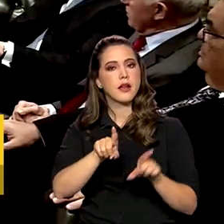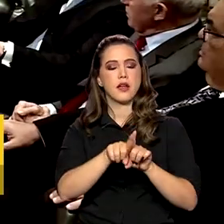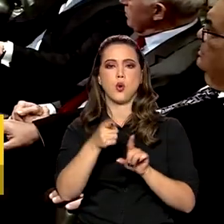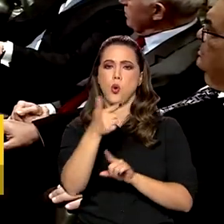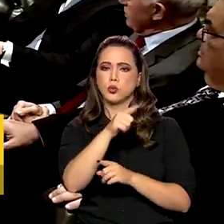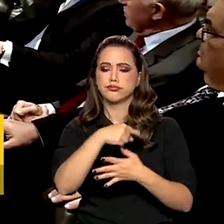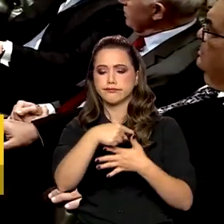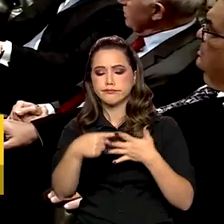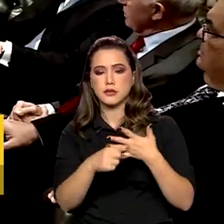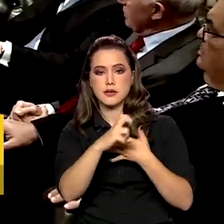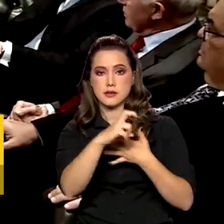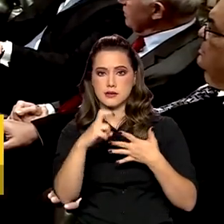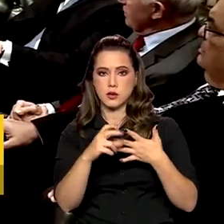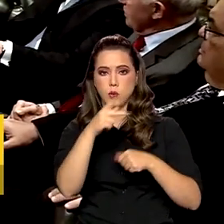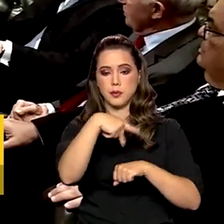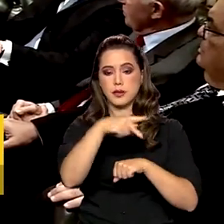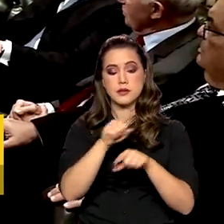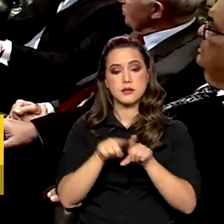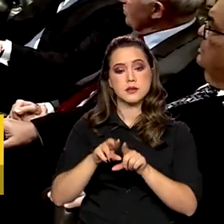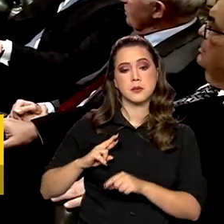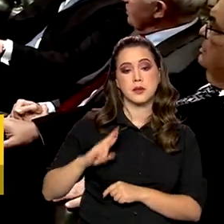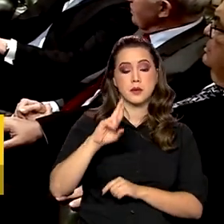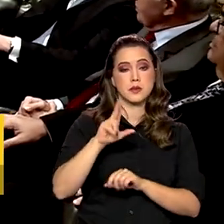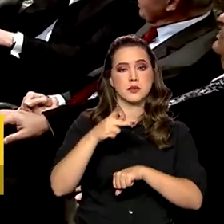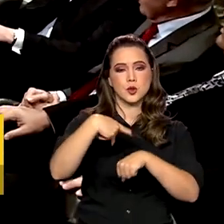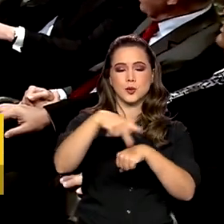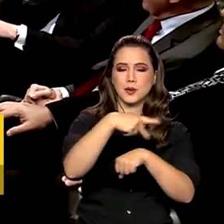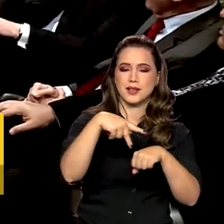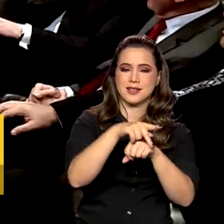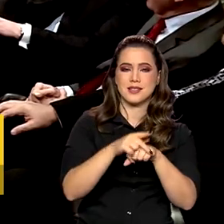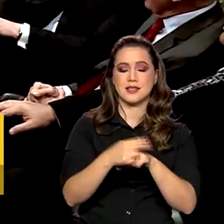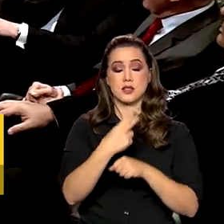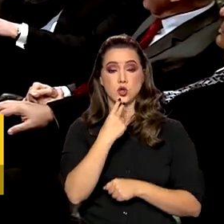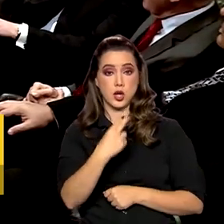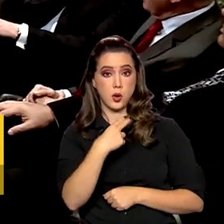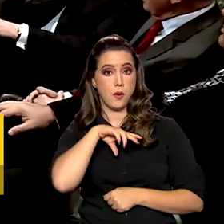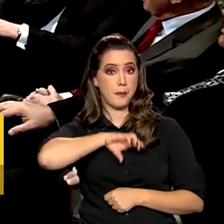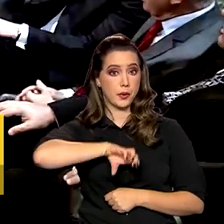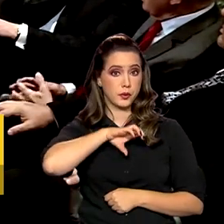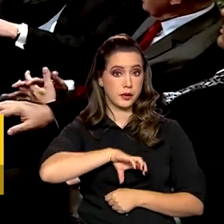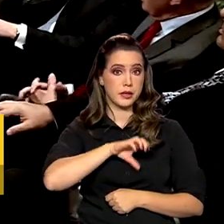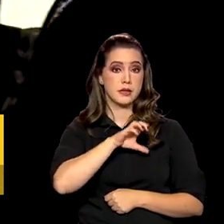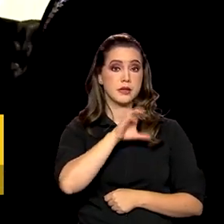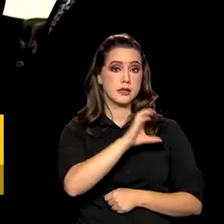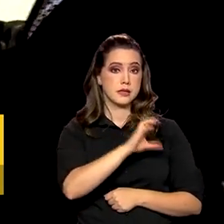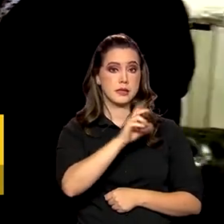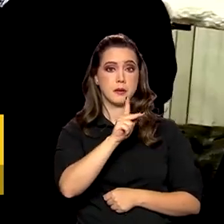além de um representante da Comunidade dos Países de Língua Portuguesa, a